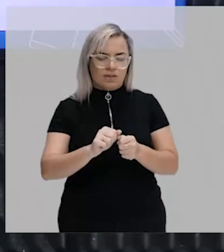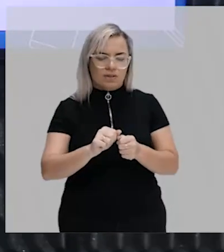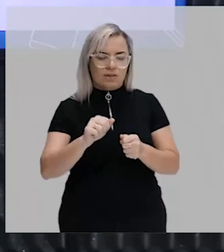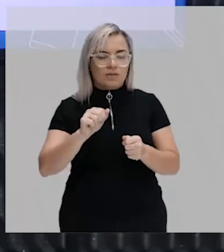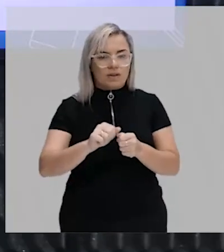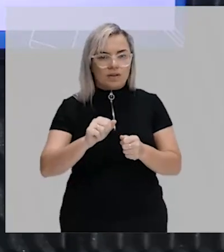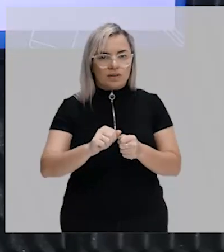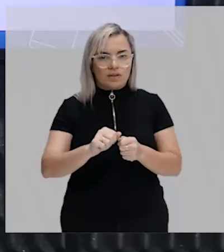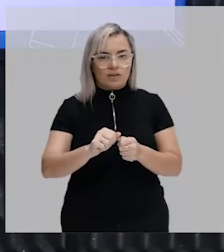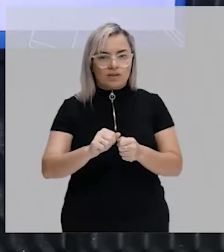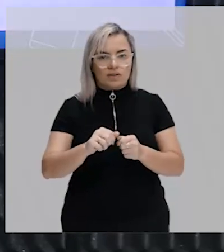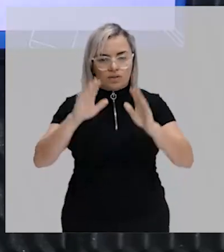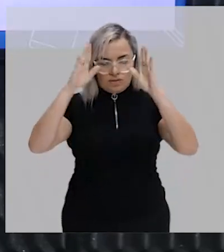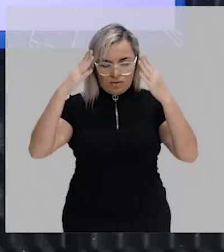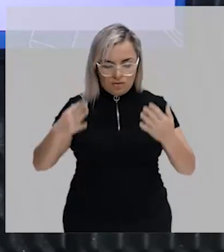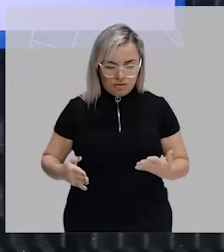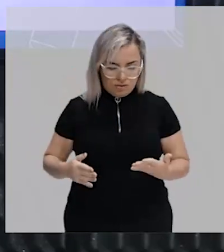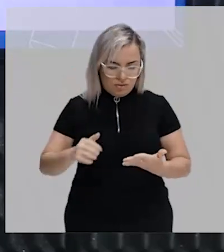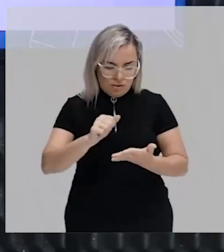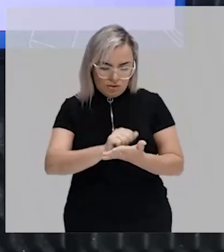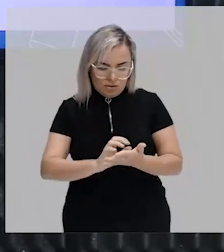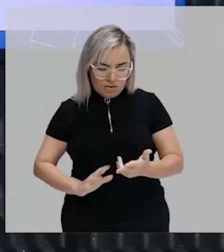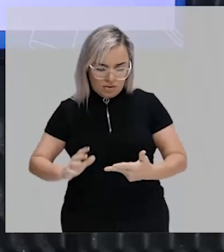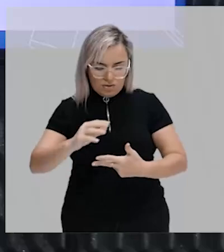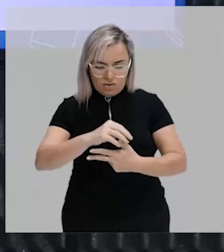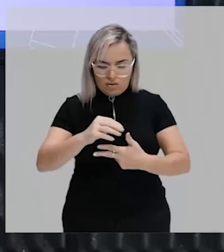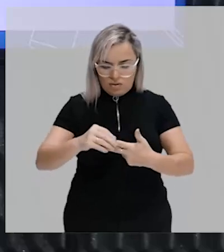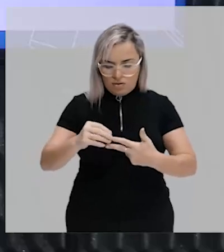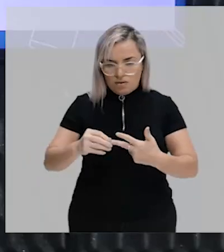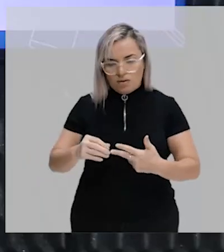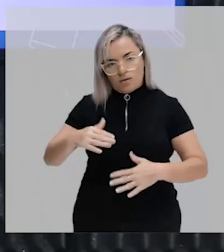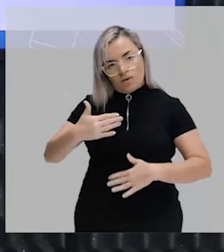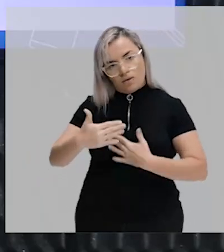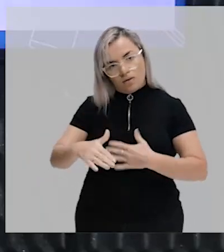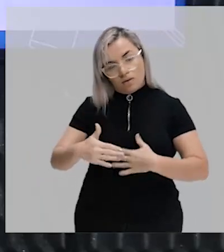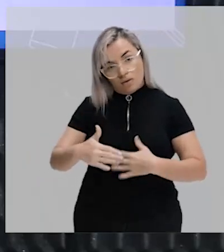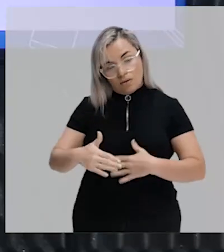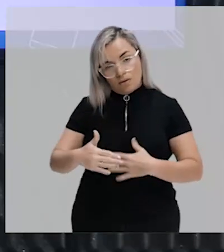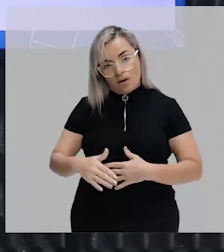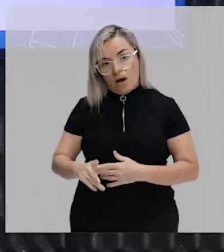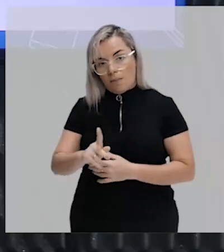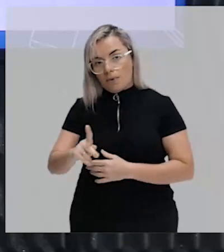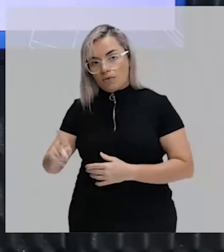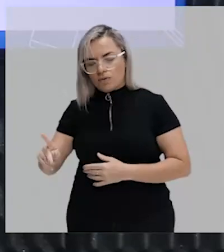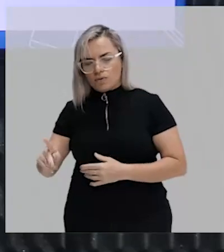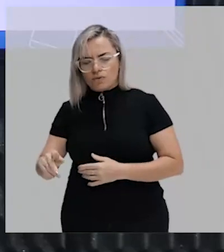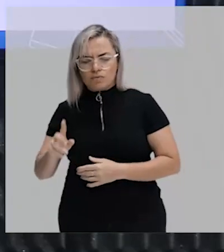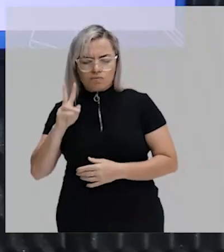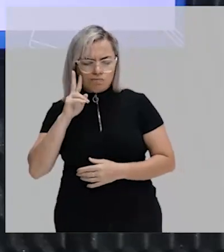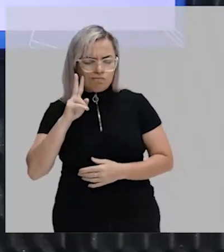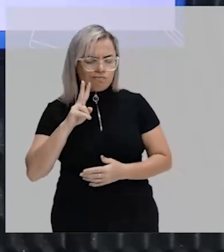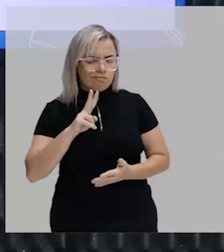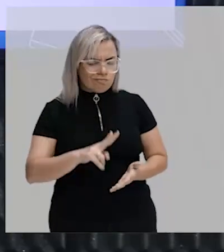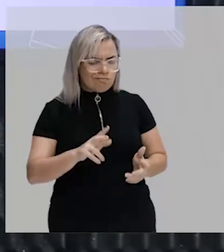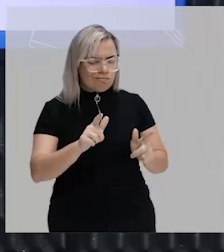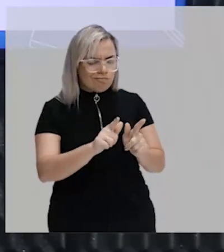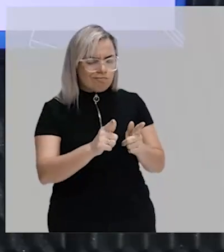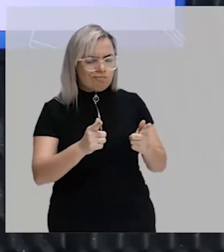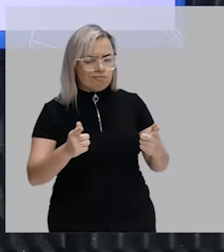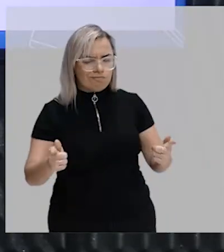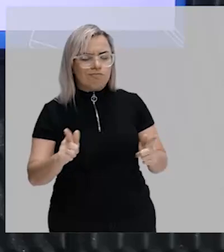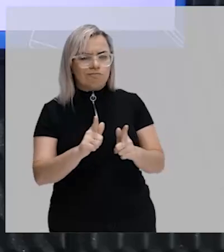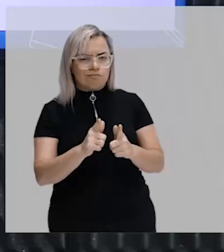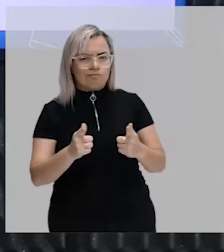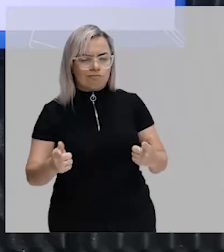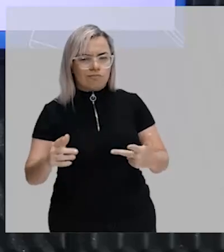dessas provas do Enem, eu pude observar que a maior parte da gramática, quando cai, que vocês sabem